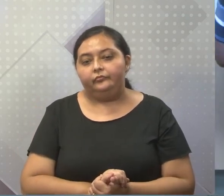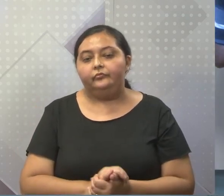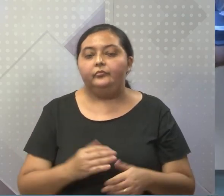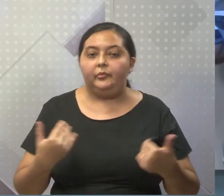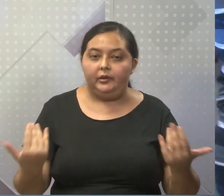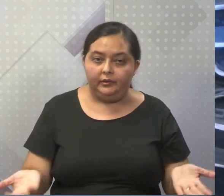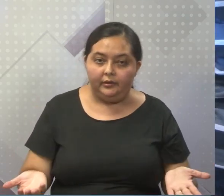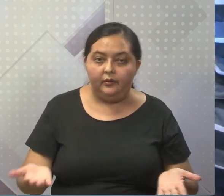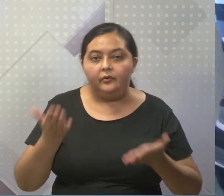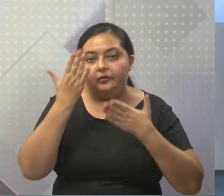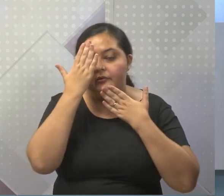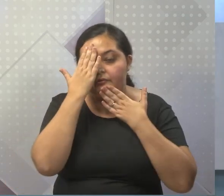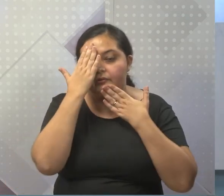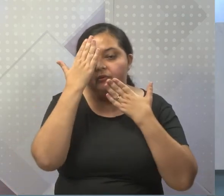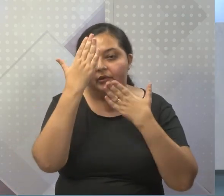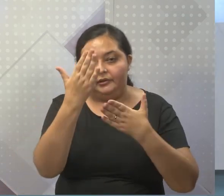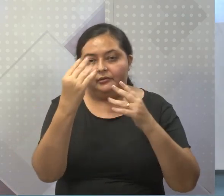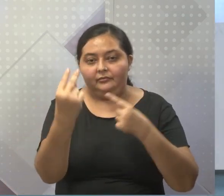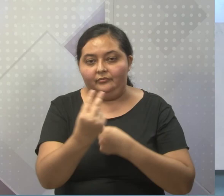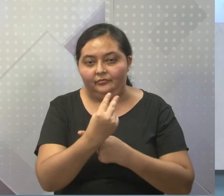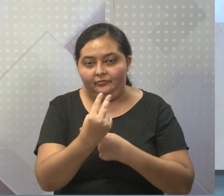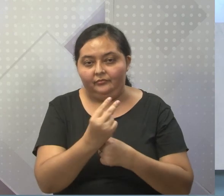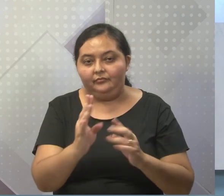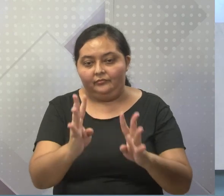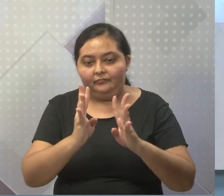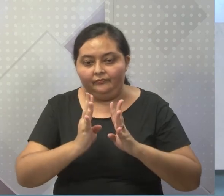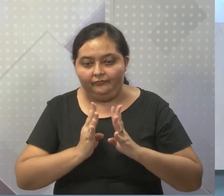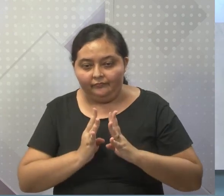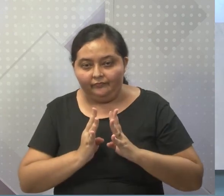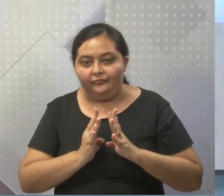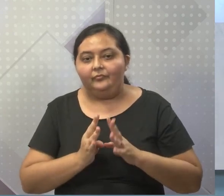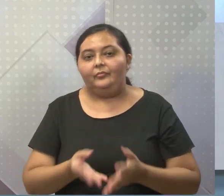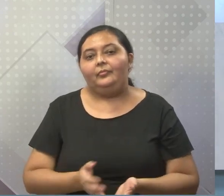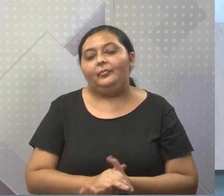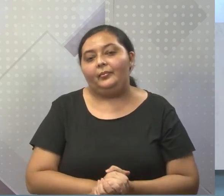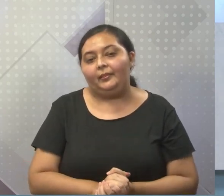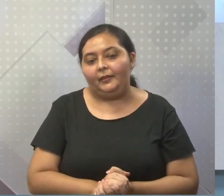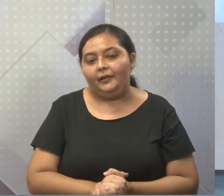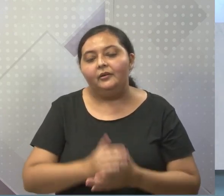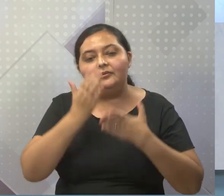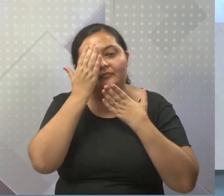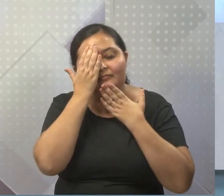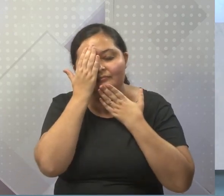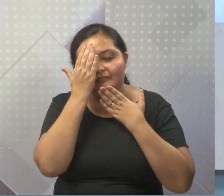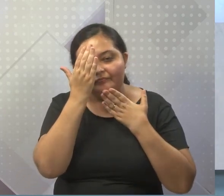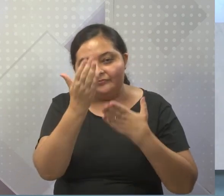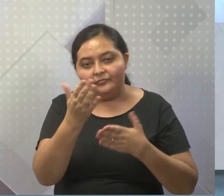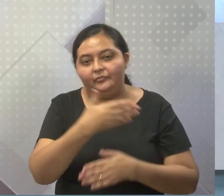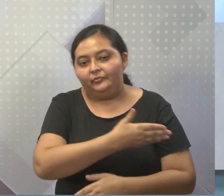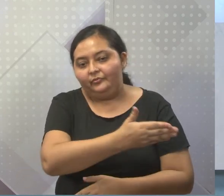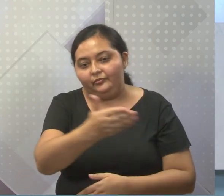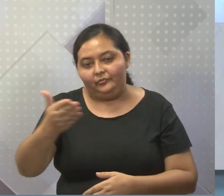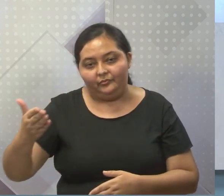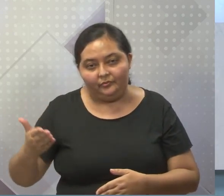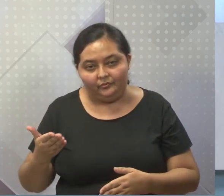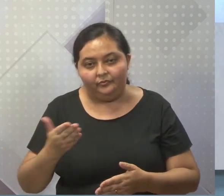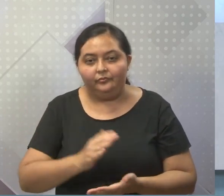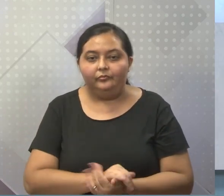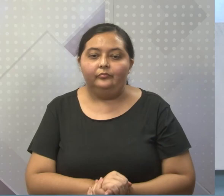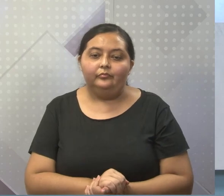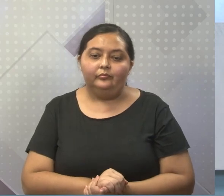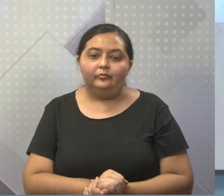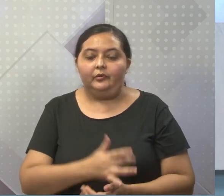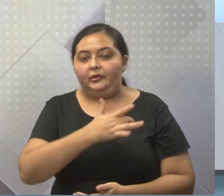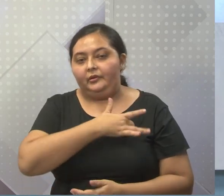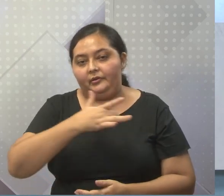Pessoal, eu agradeço a vocês a atenção, tá? Desde já fico imensamente grato a vocês por tudo.